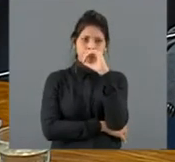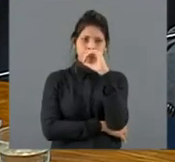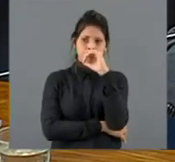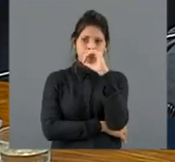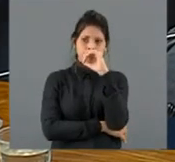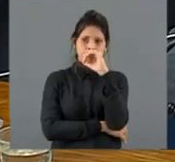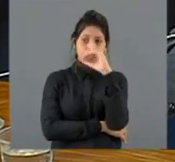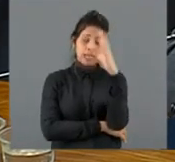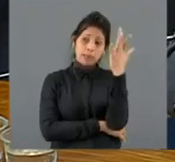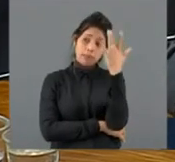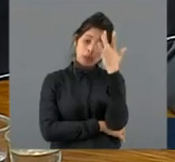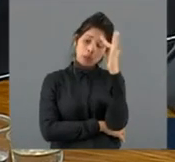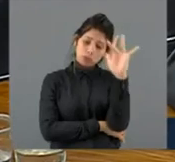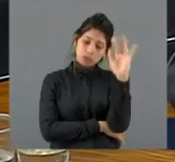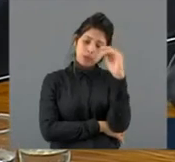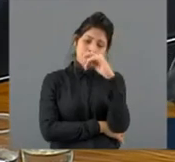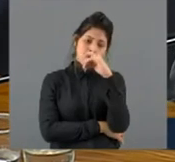vou ver